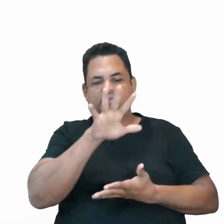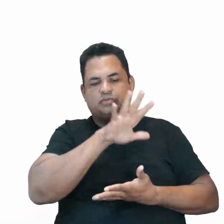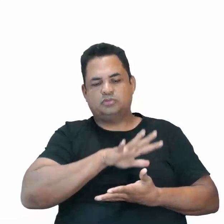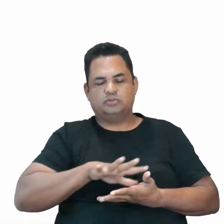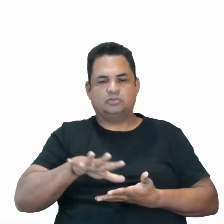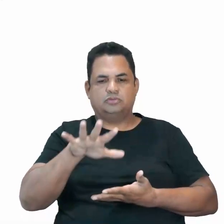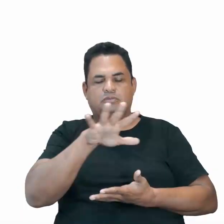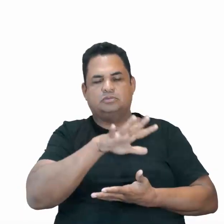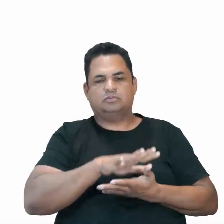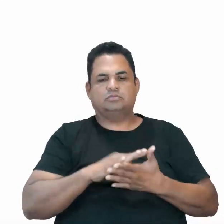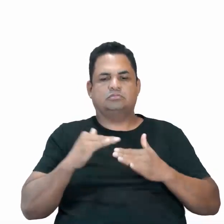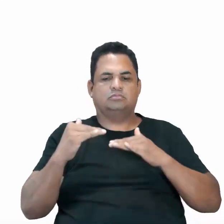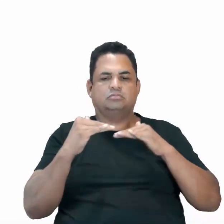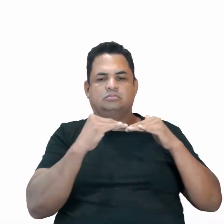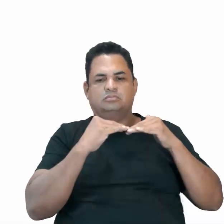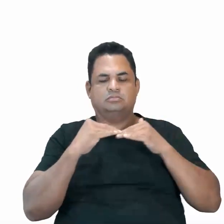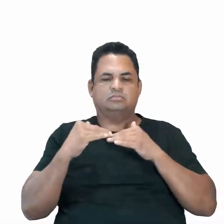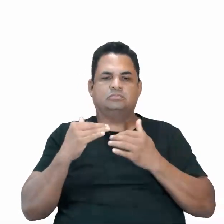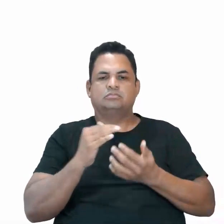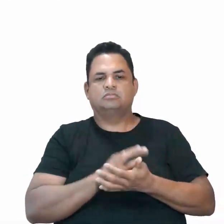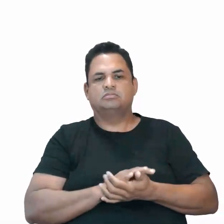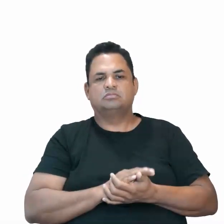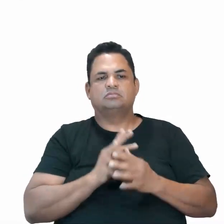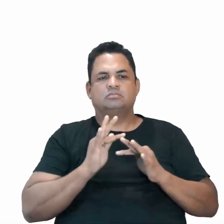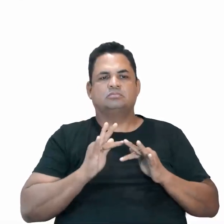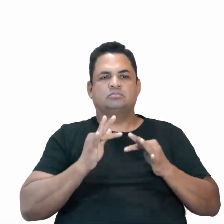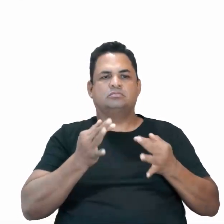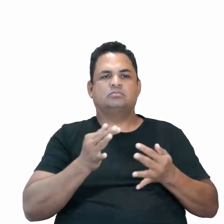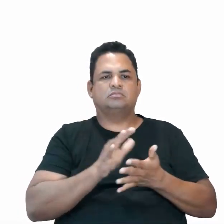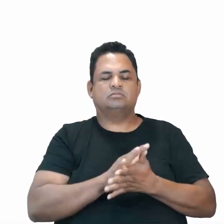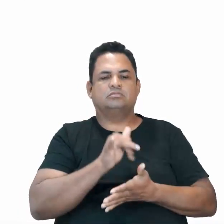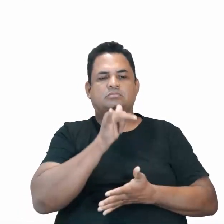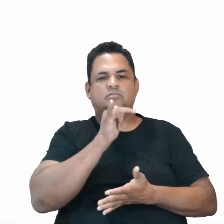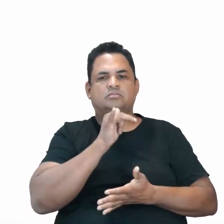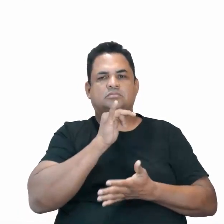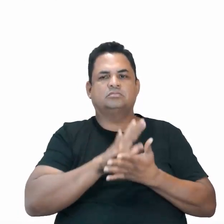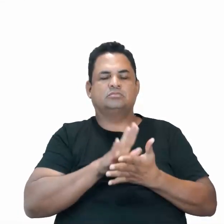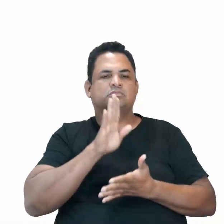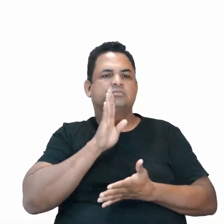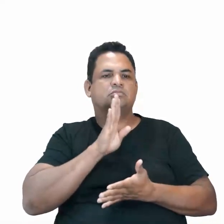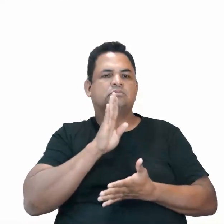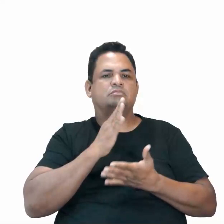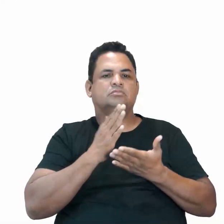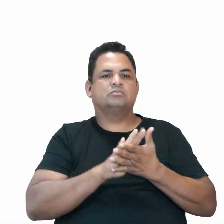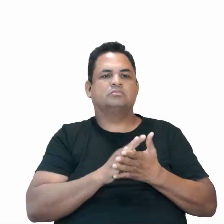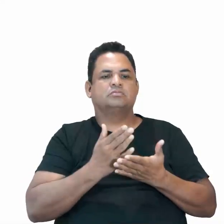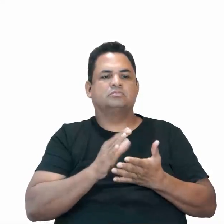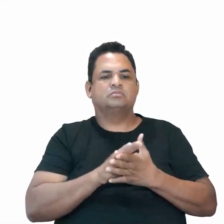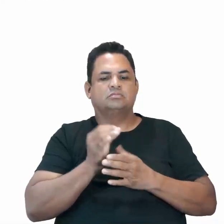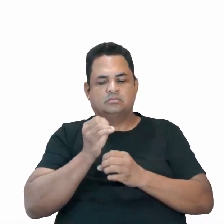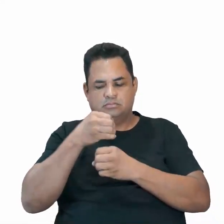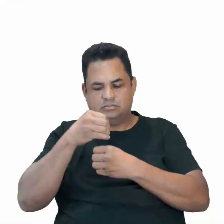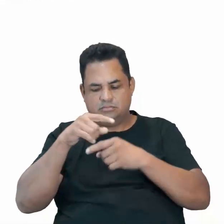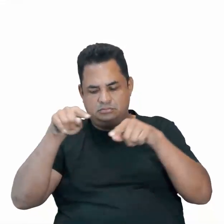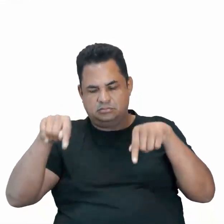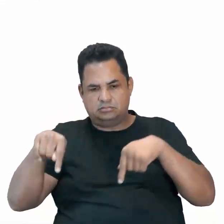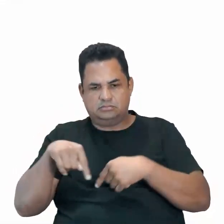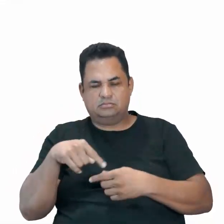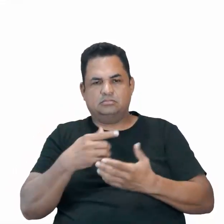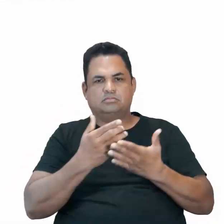Homogênea, né? Então, beleza. E para finalizar, um exemplo bem legal, se fosse em laboratório, né? Uma barra